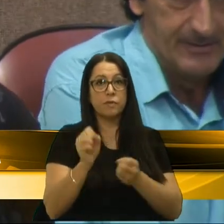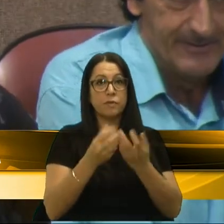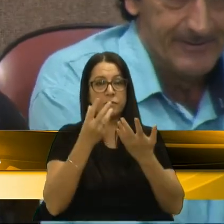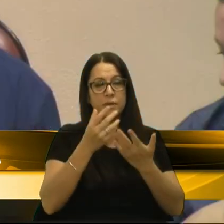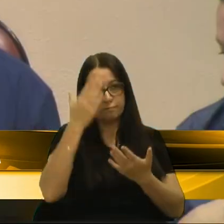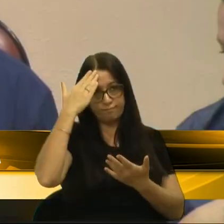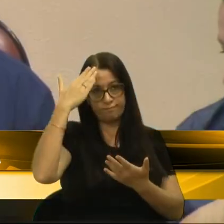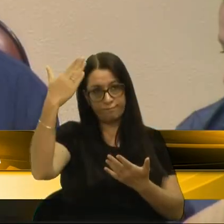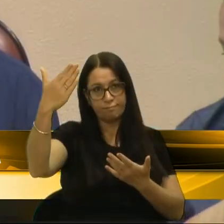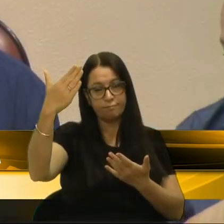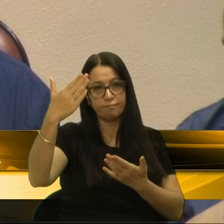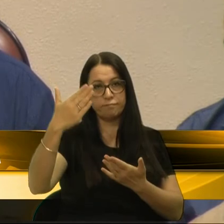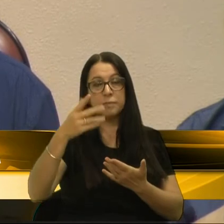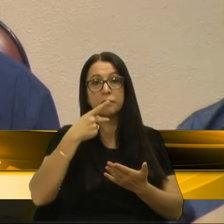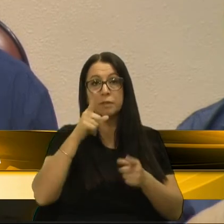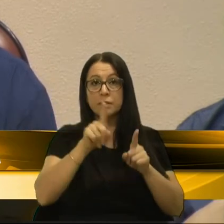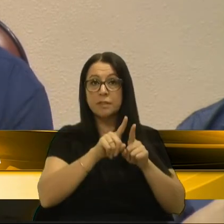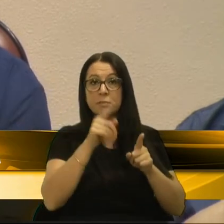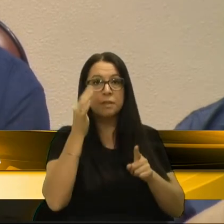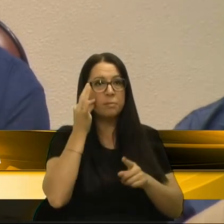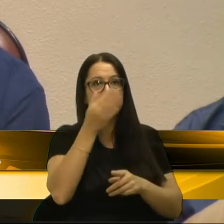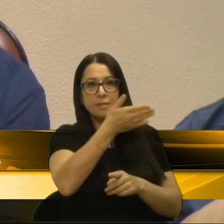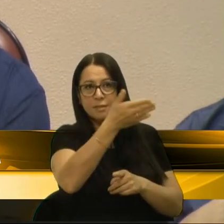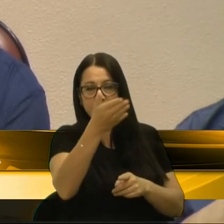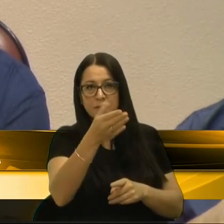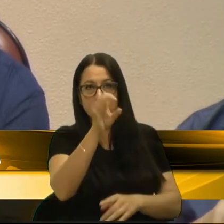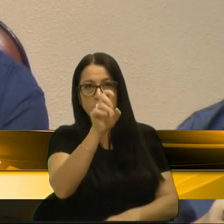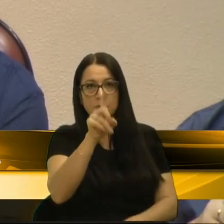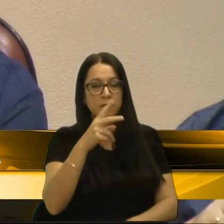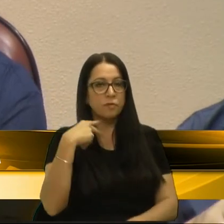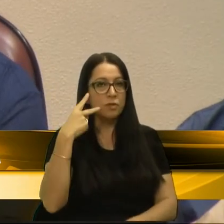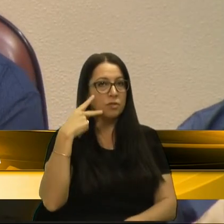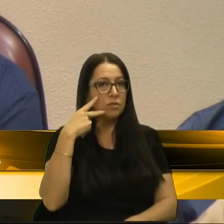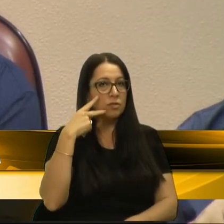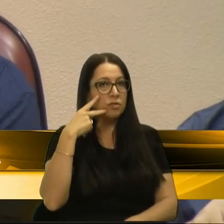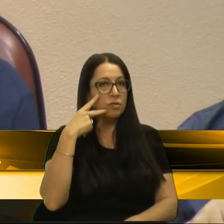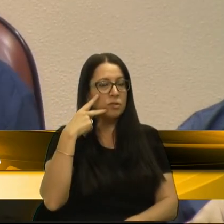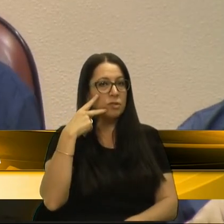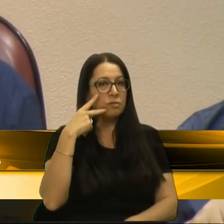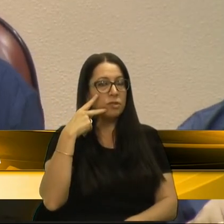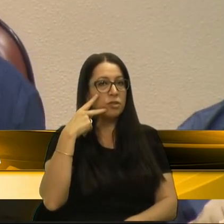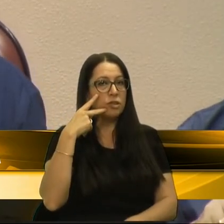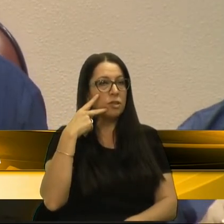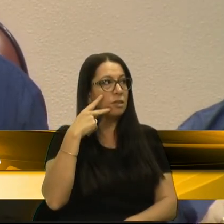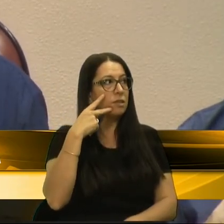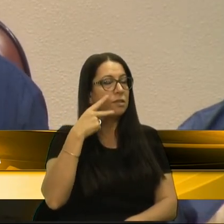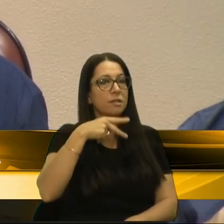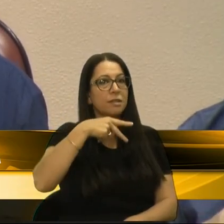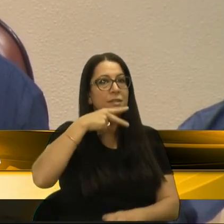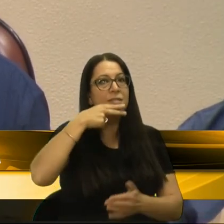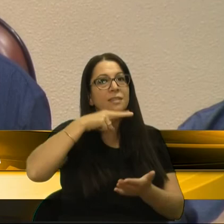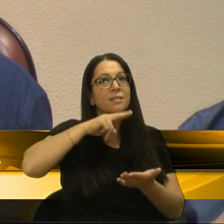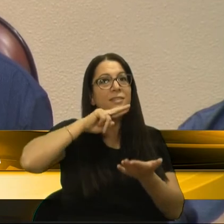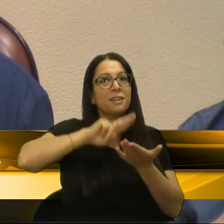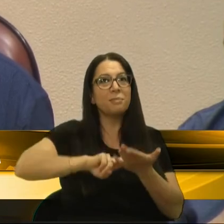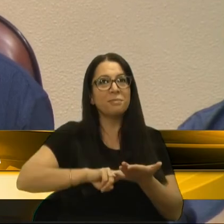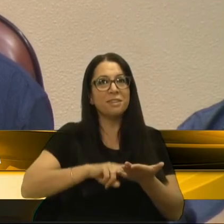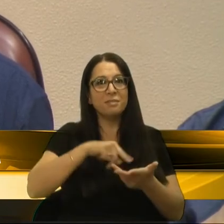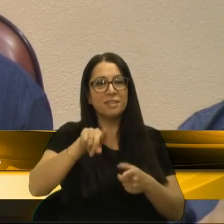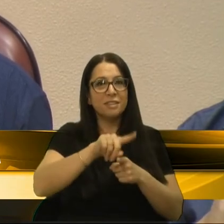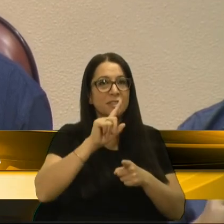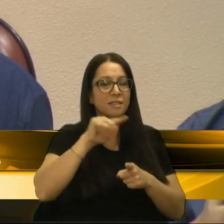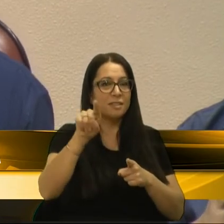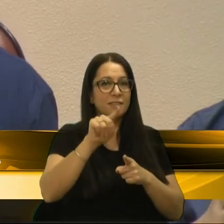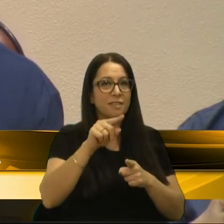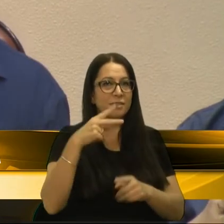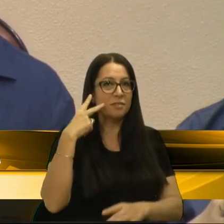Obrigado. Registramos a presença do ex-vereador dessa casa, Virgílio Costa. Próximo inscrito, vereador Velocino Ex,